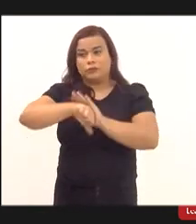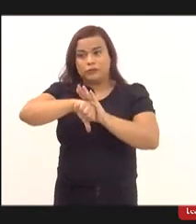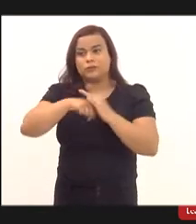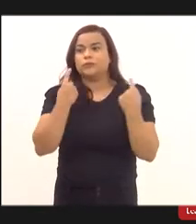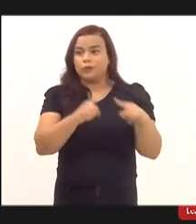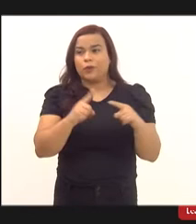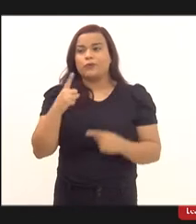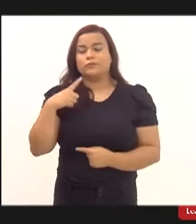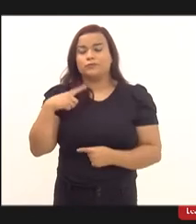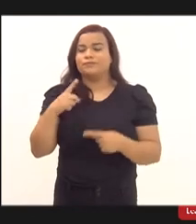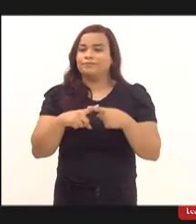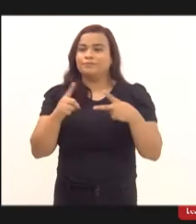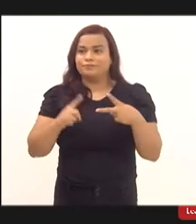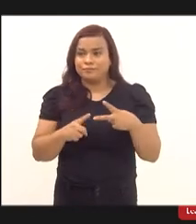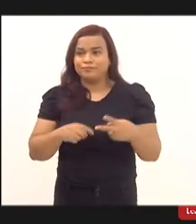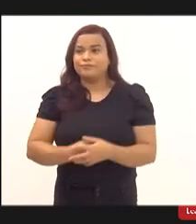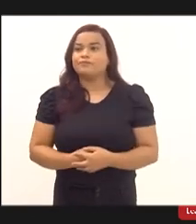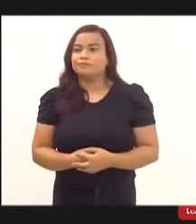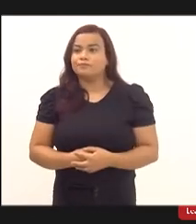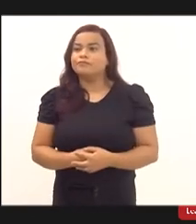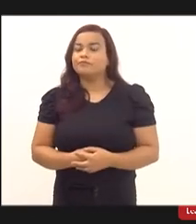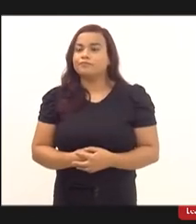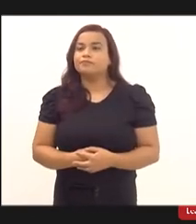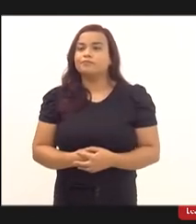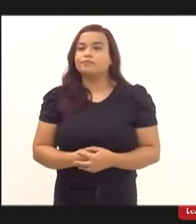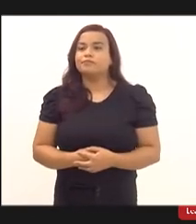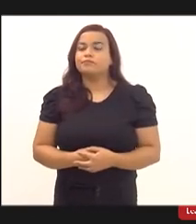perpetrados contra estas duas emissoras